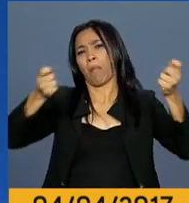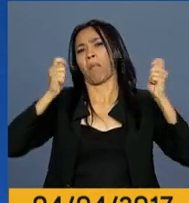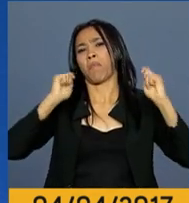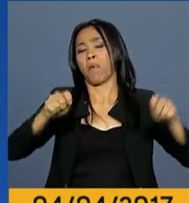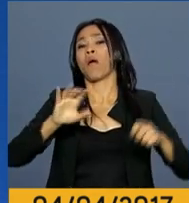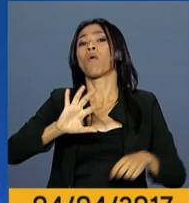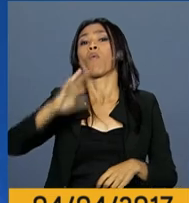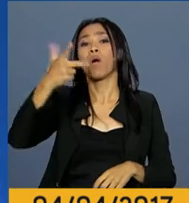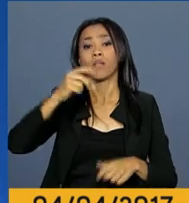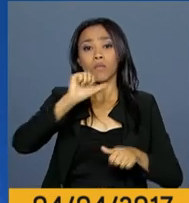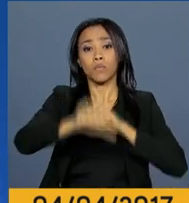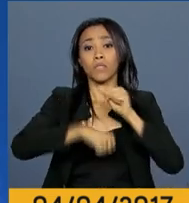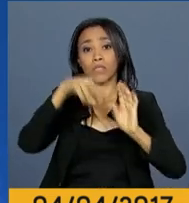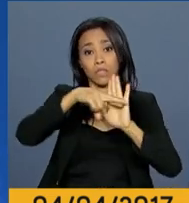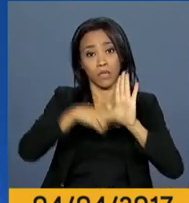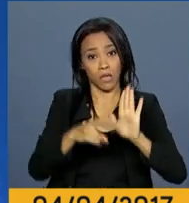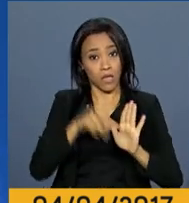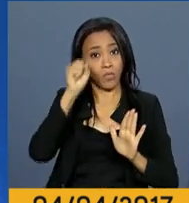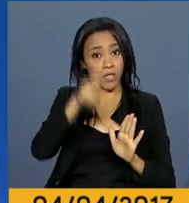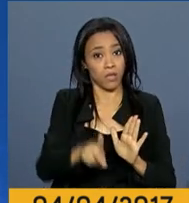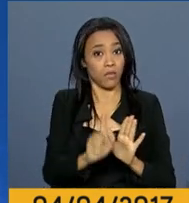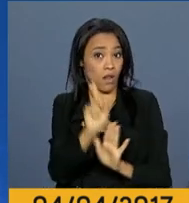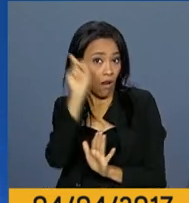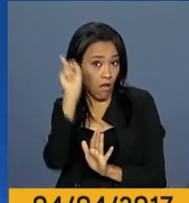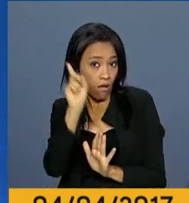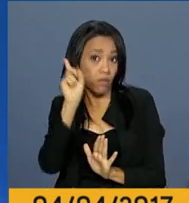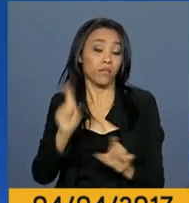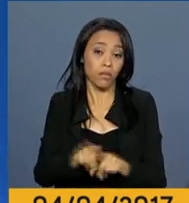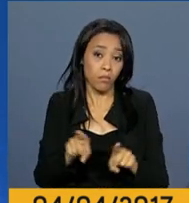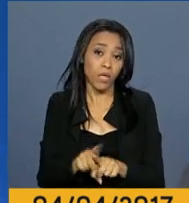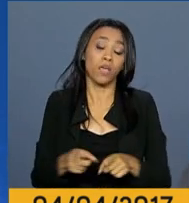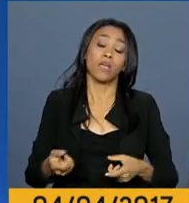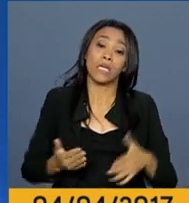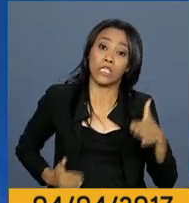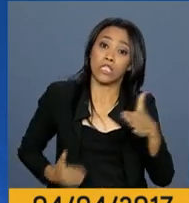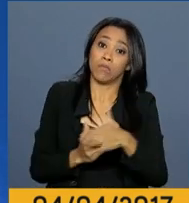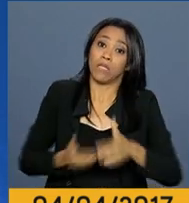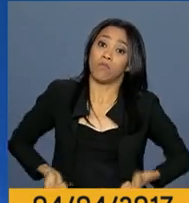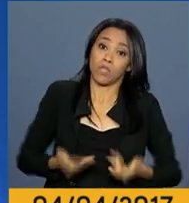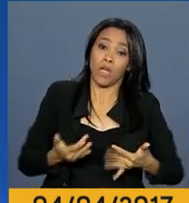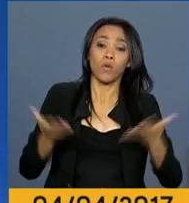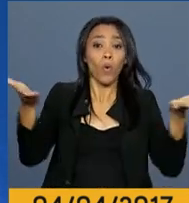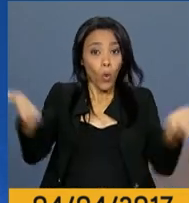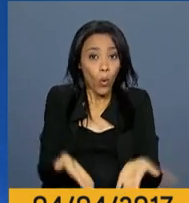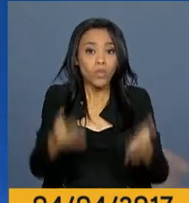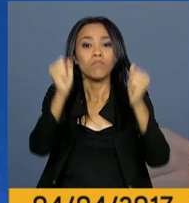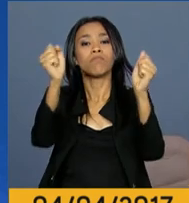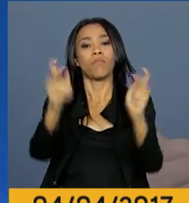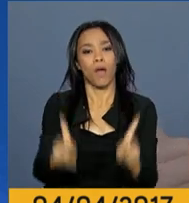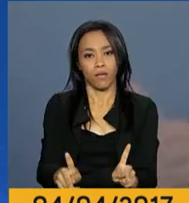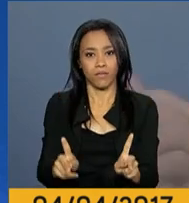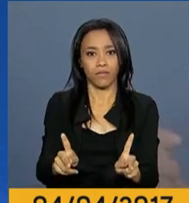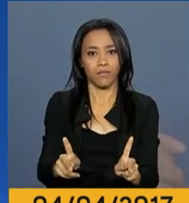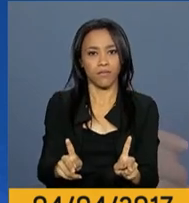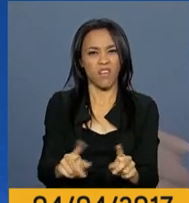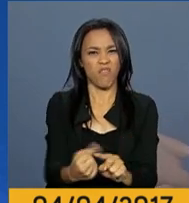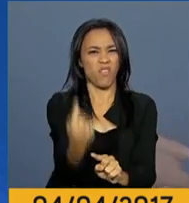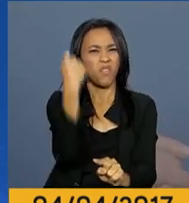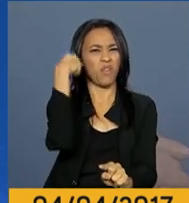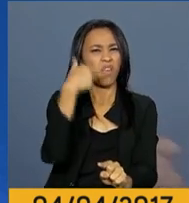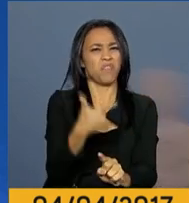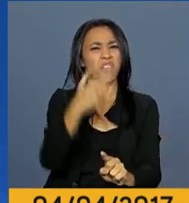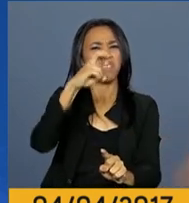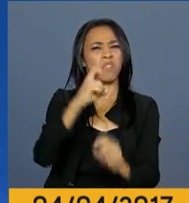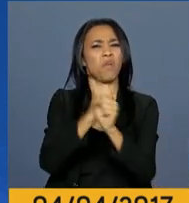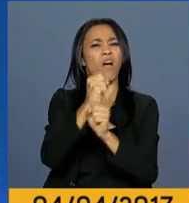da Previdência, quando se fez a contenção dos gastos públicos, mas eles estão em paz. Só que isso foi, disse ele, há 25 anos